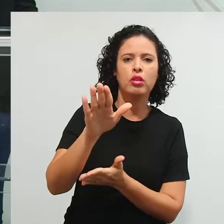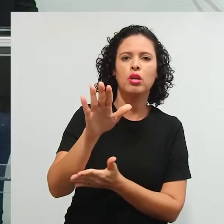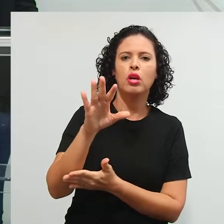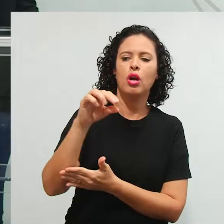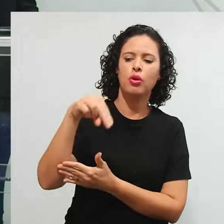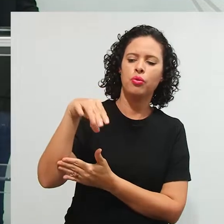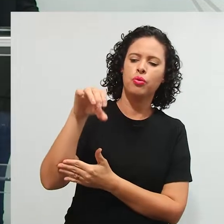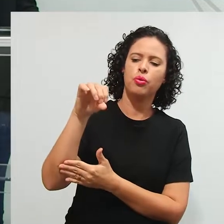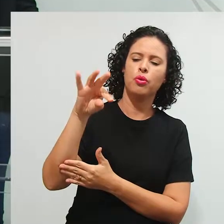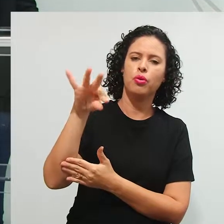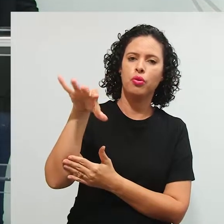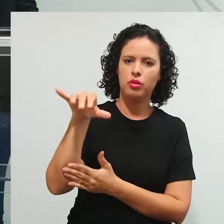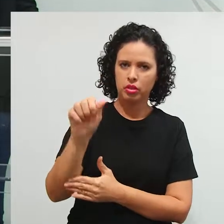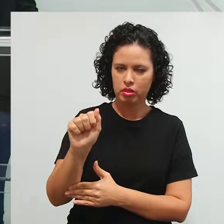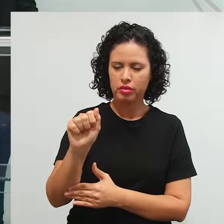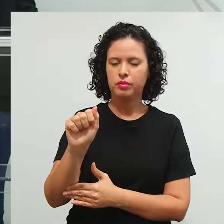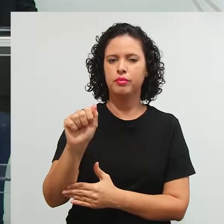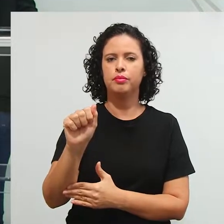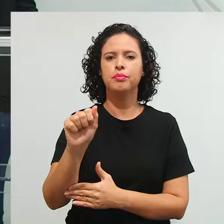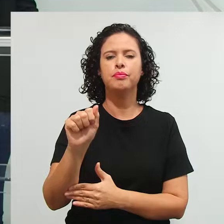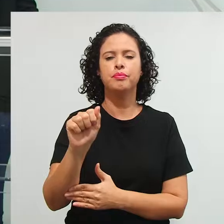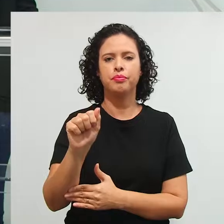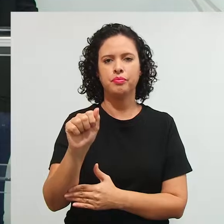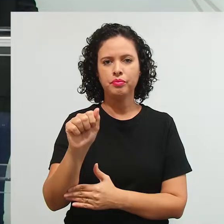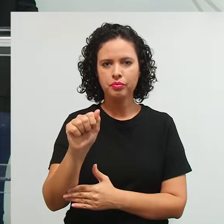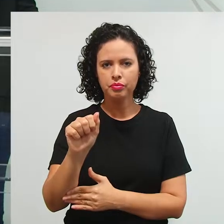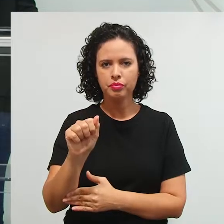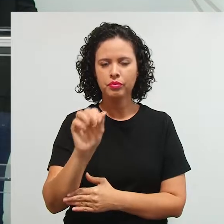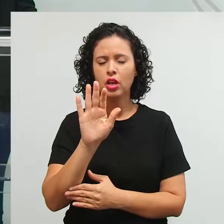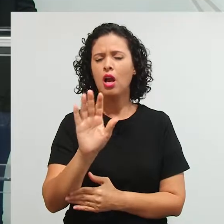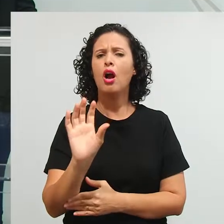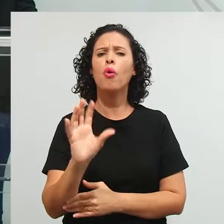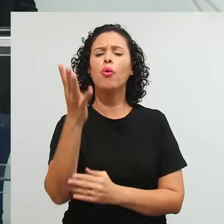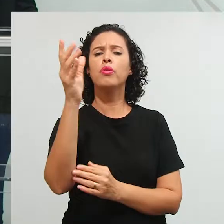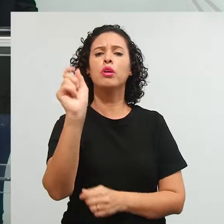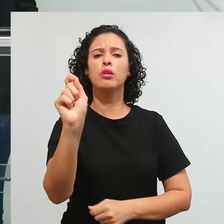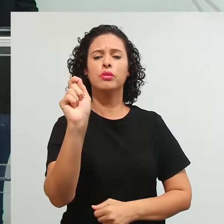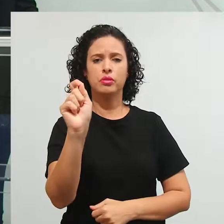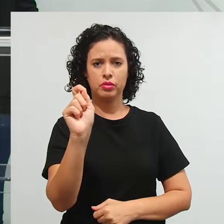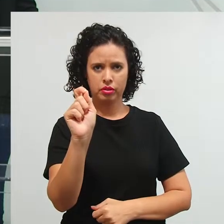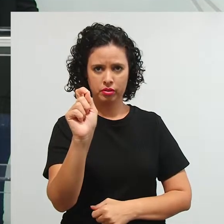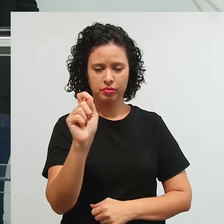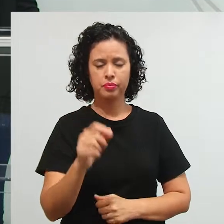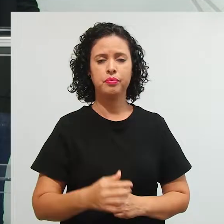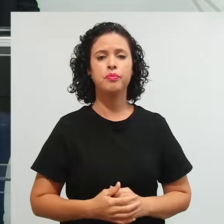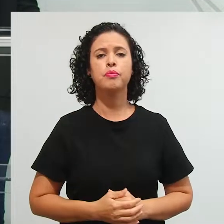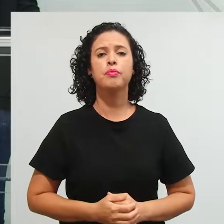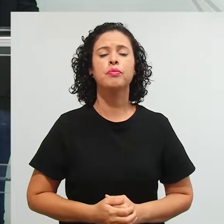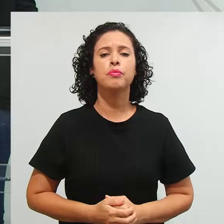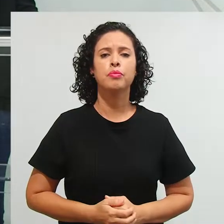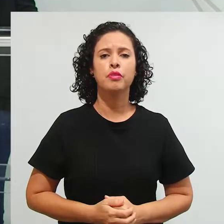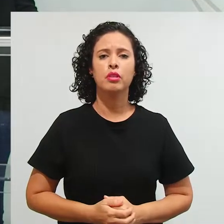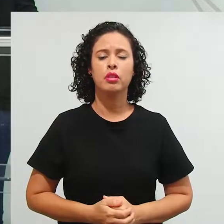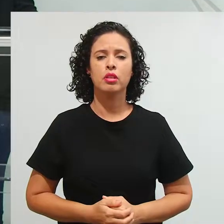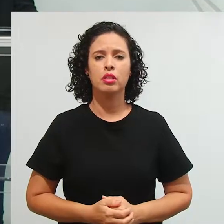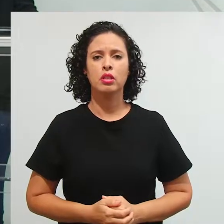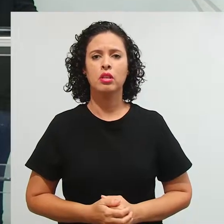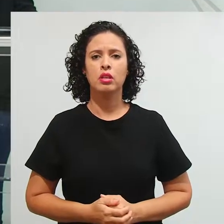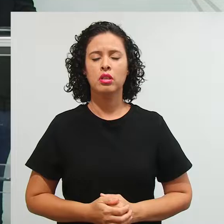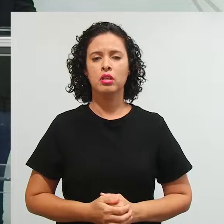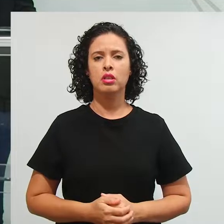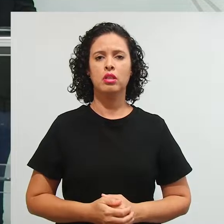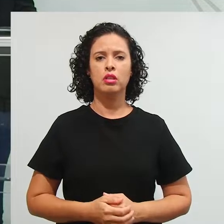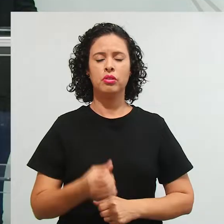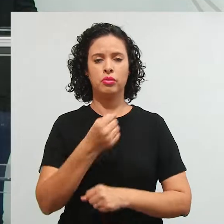fiscal, certo? Então, neste caso, o que aconteceu? O ente,